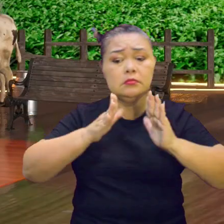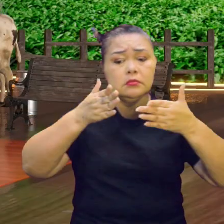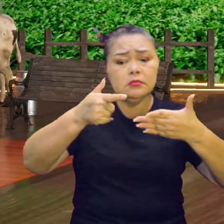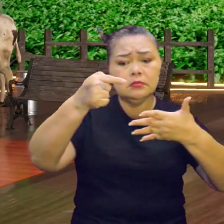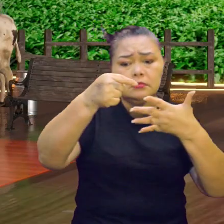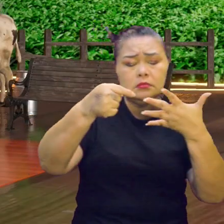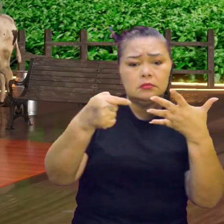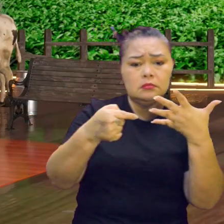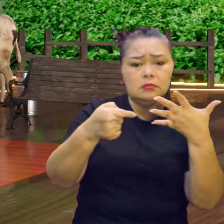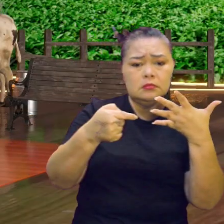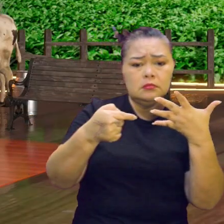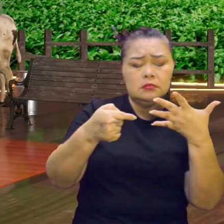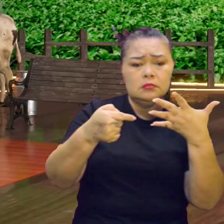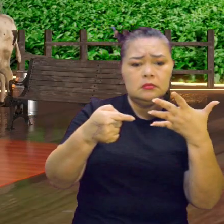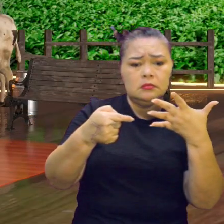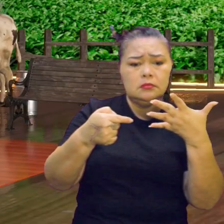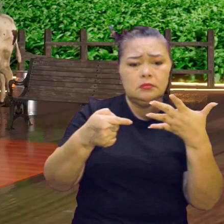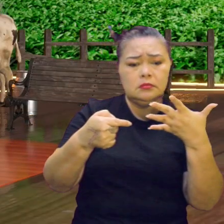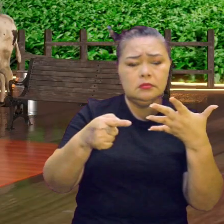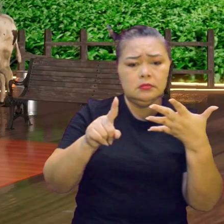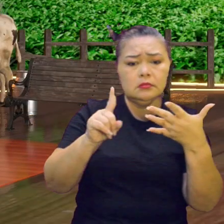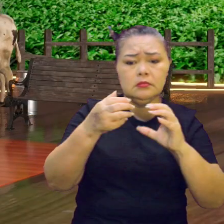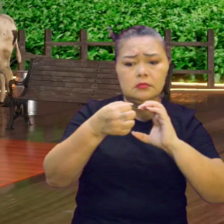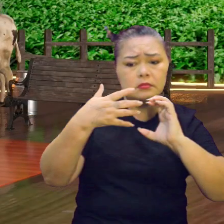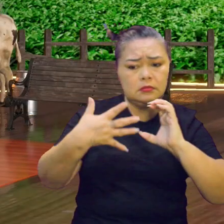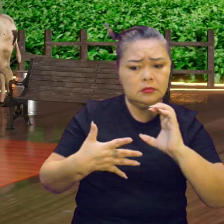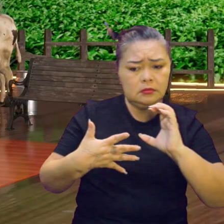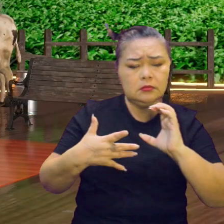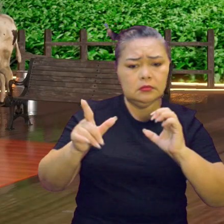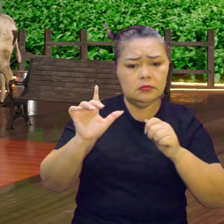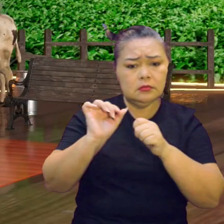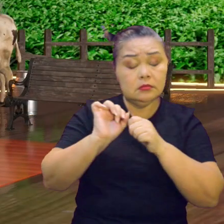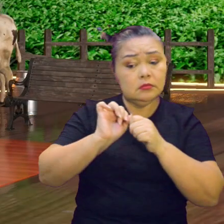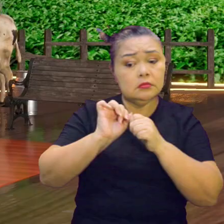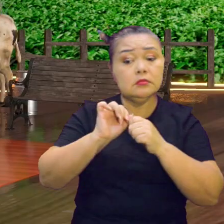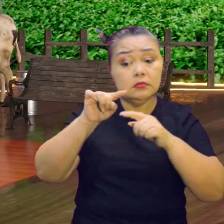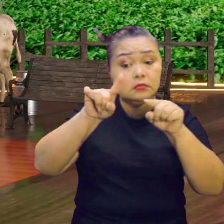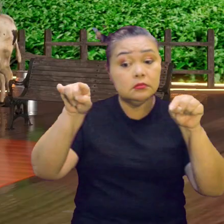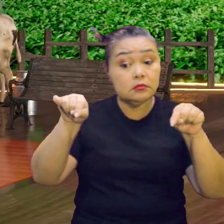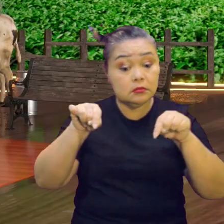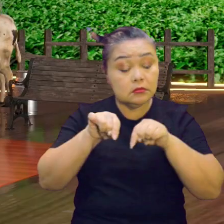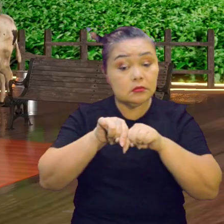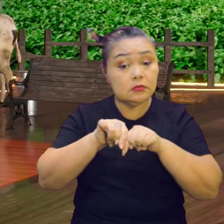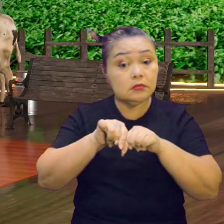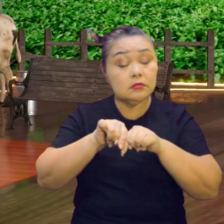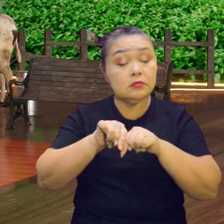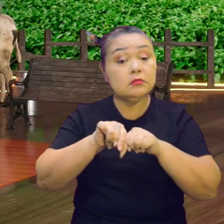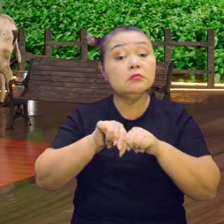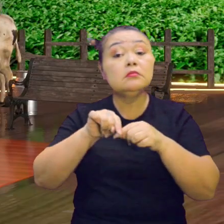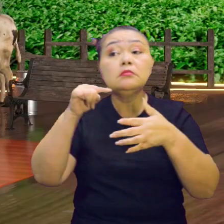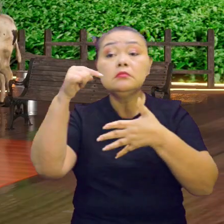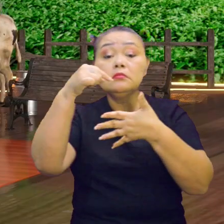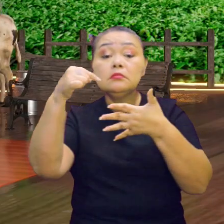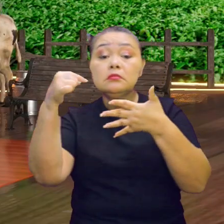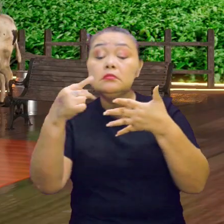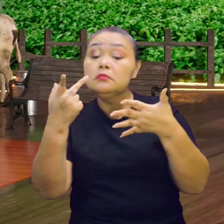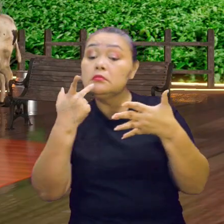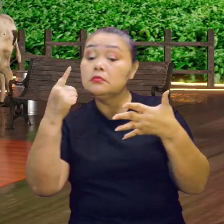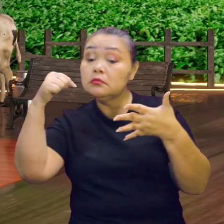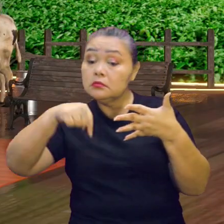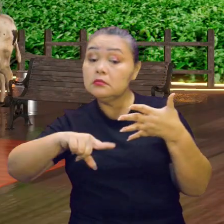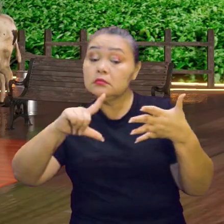por acaso tem essa caracterização aqui na minha propriedade? Dentre o que eu já estou fazendo aqui, tem como